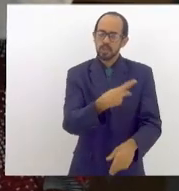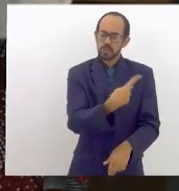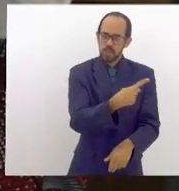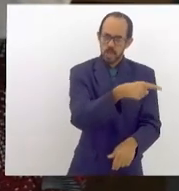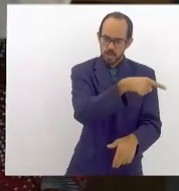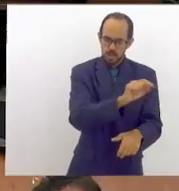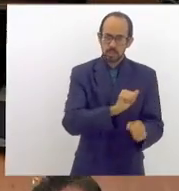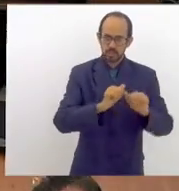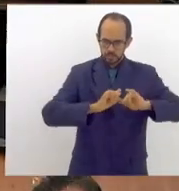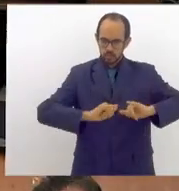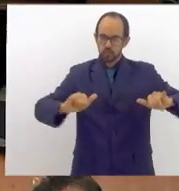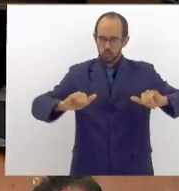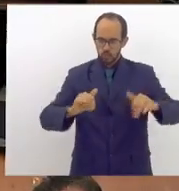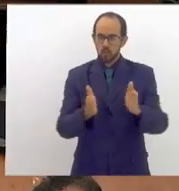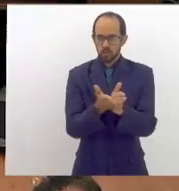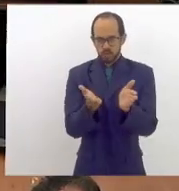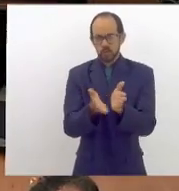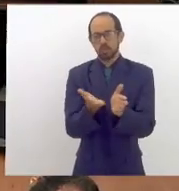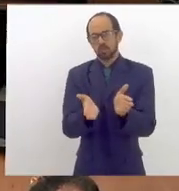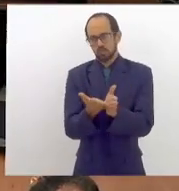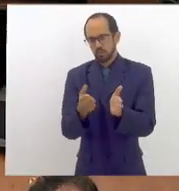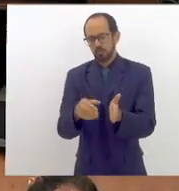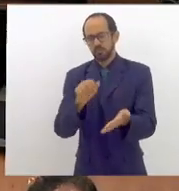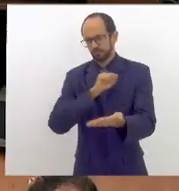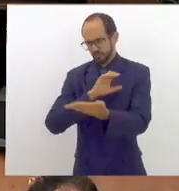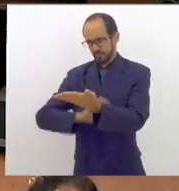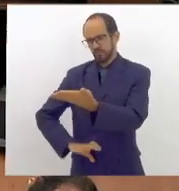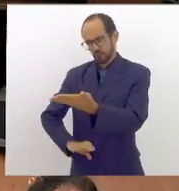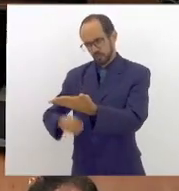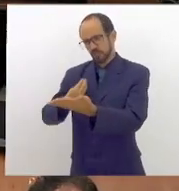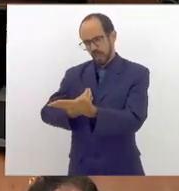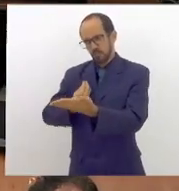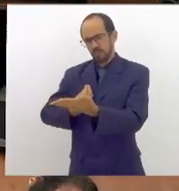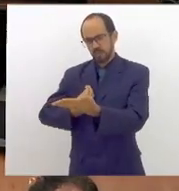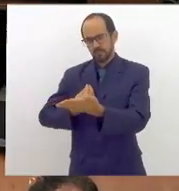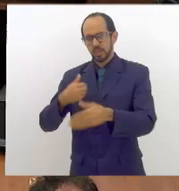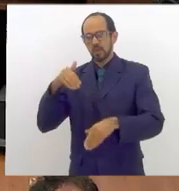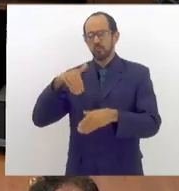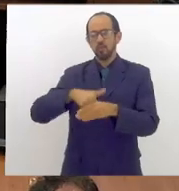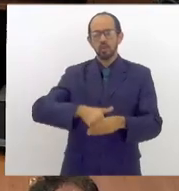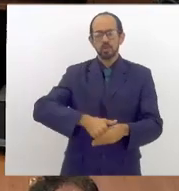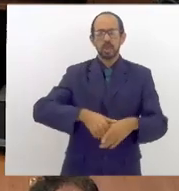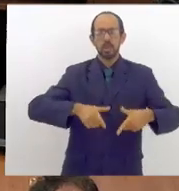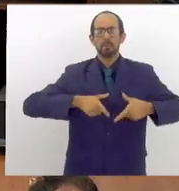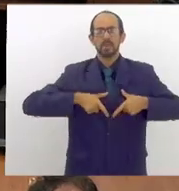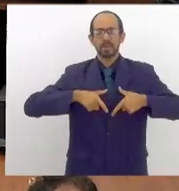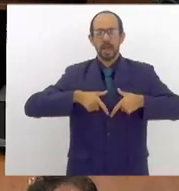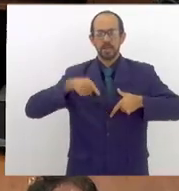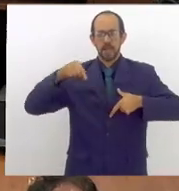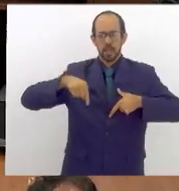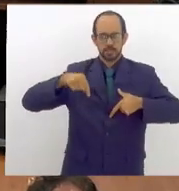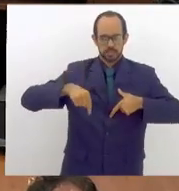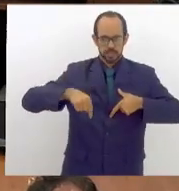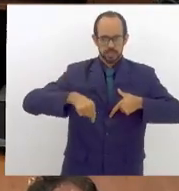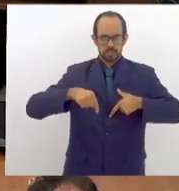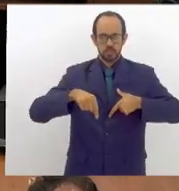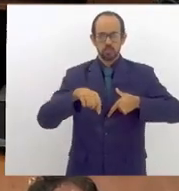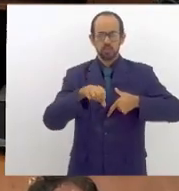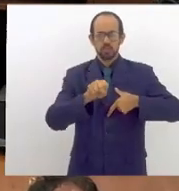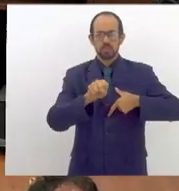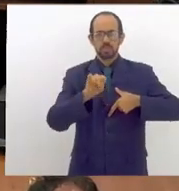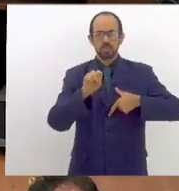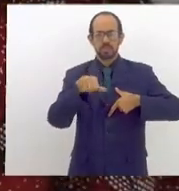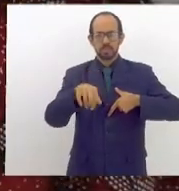André tava lá também e eu inclusive vou ter a medalha Tiradentes para os cerquilhos aqui e é um bom momento